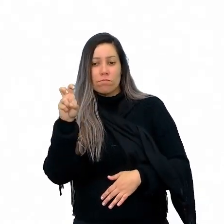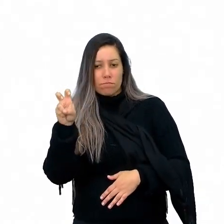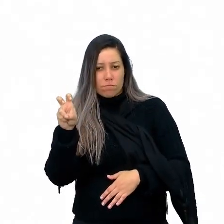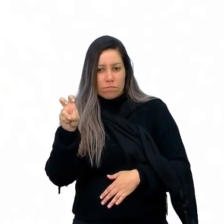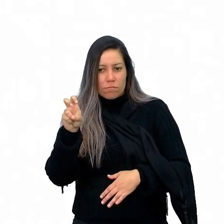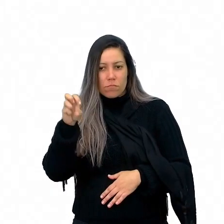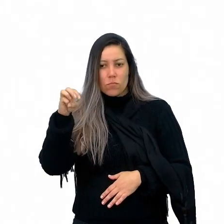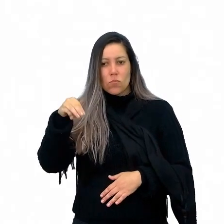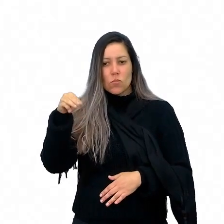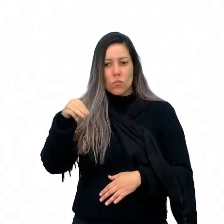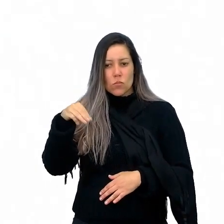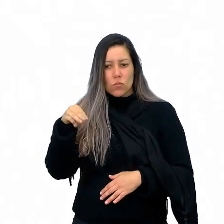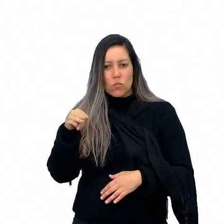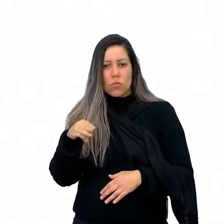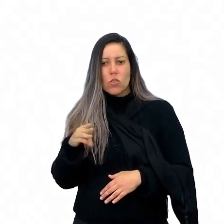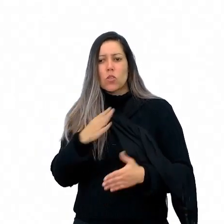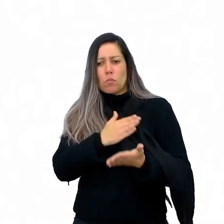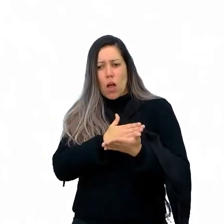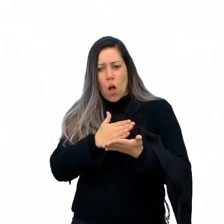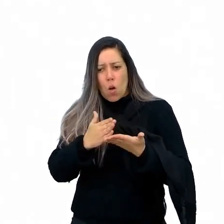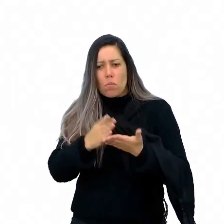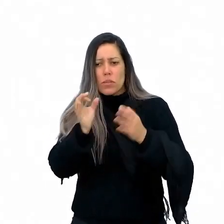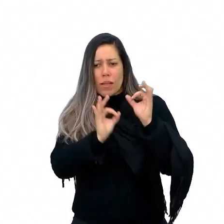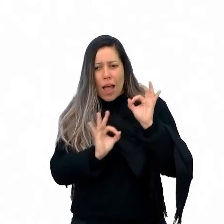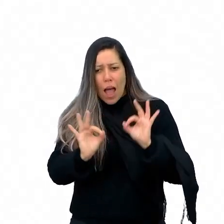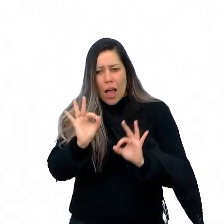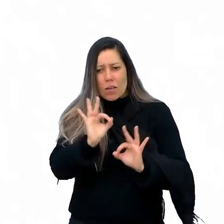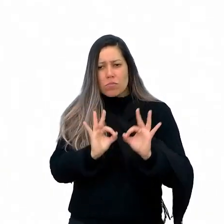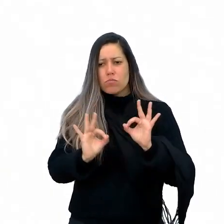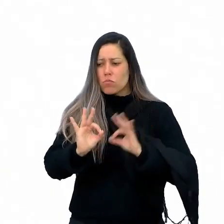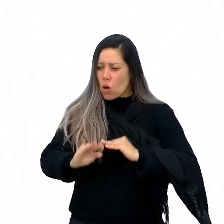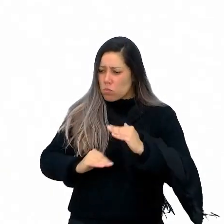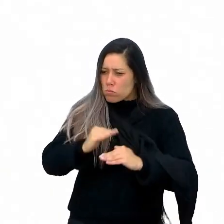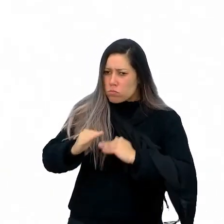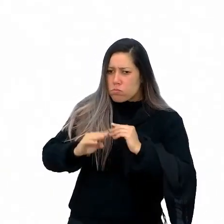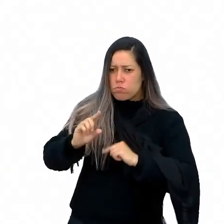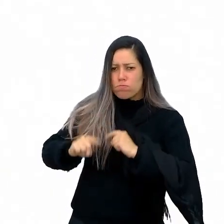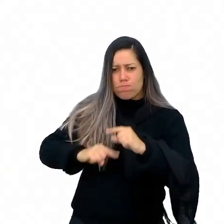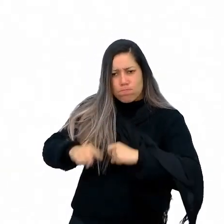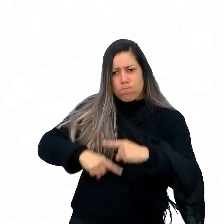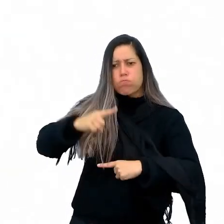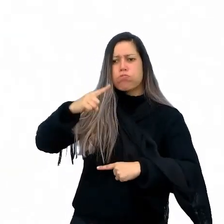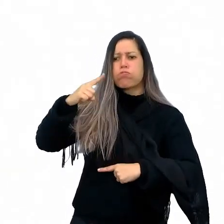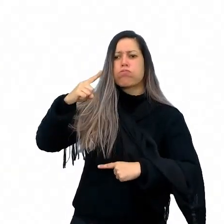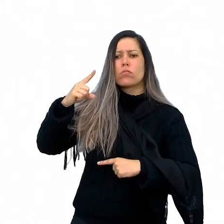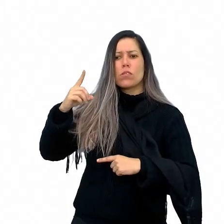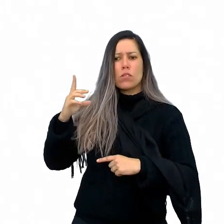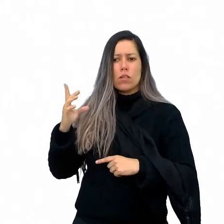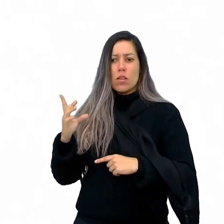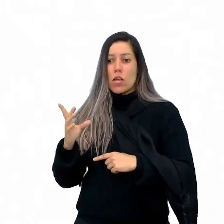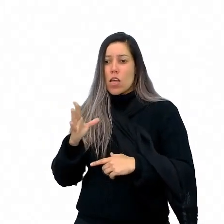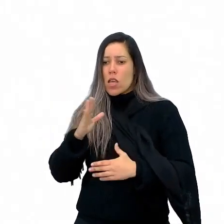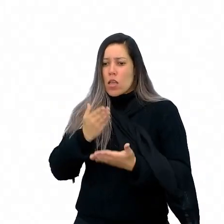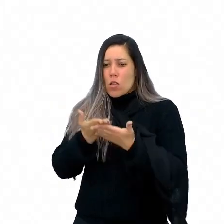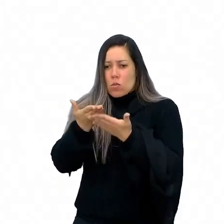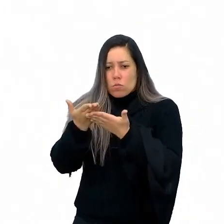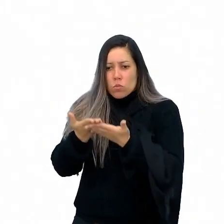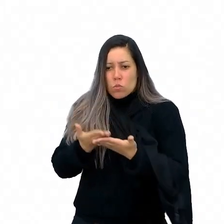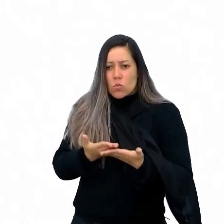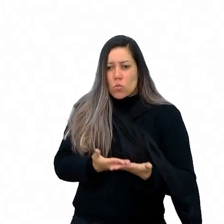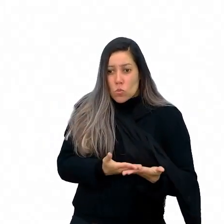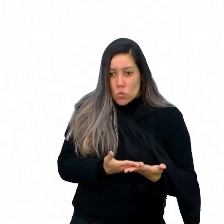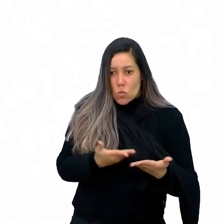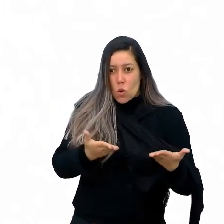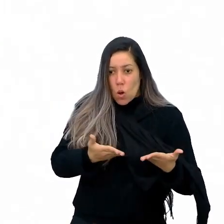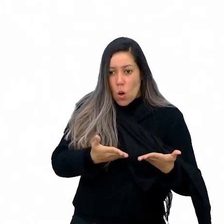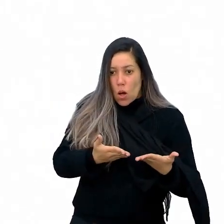planejamento das sequências de atividades, de desenvolvimento das sequências de atividades, e na próxima semana